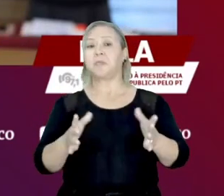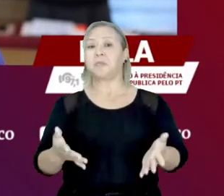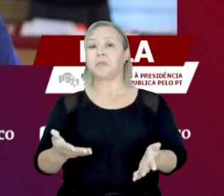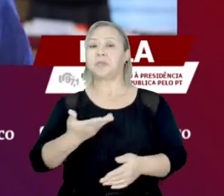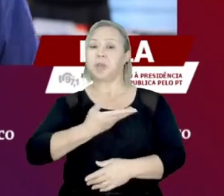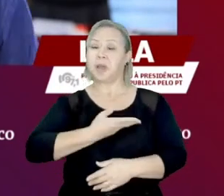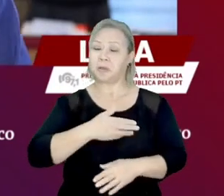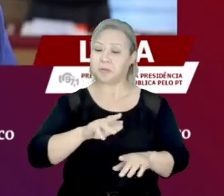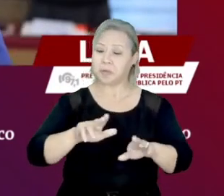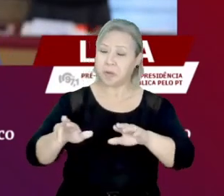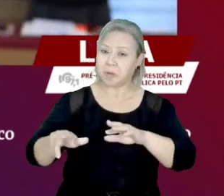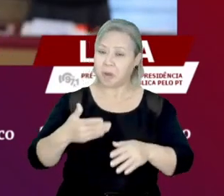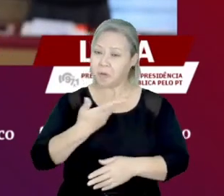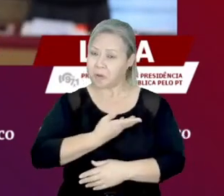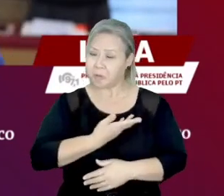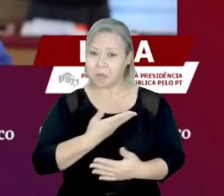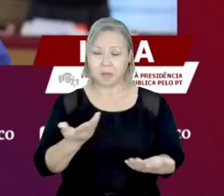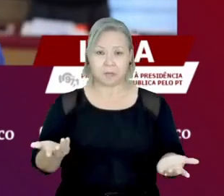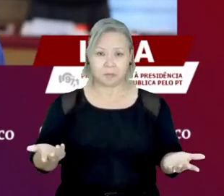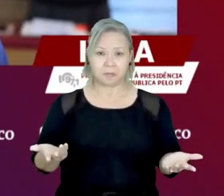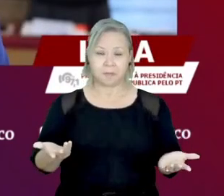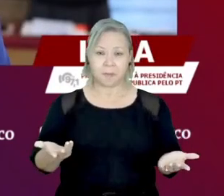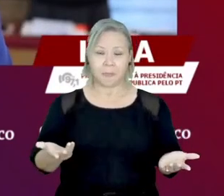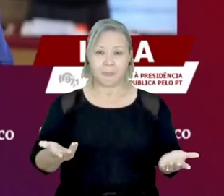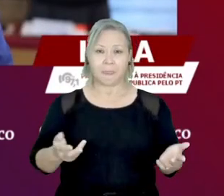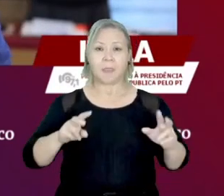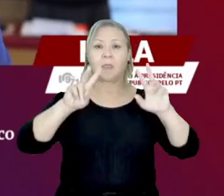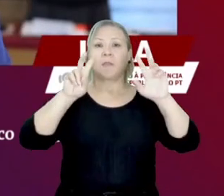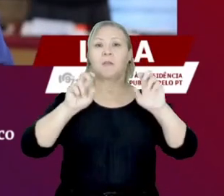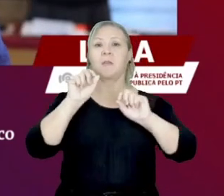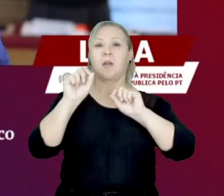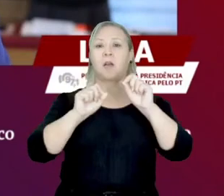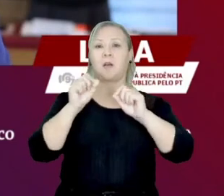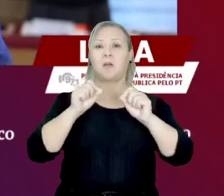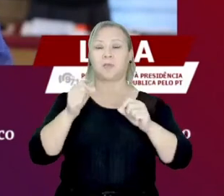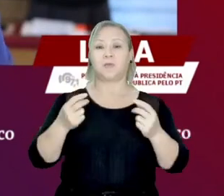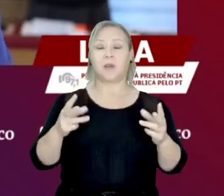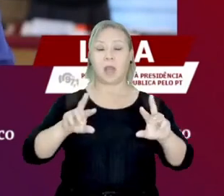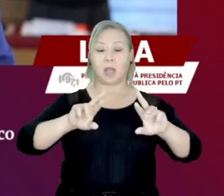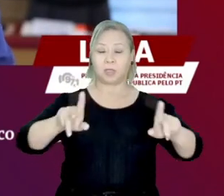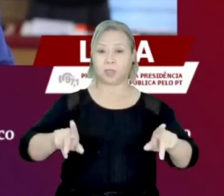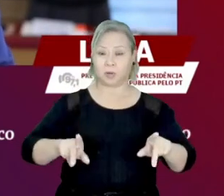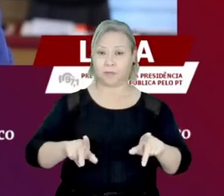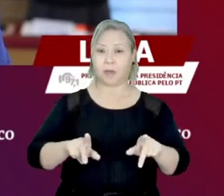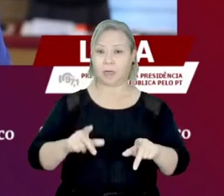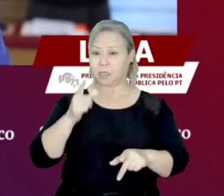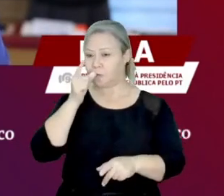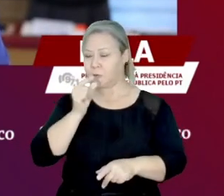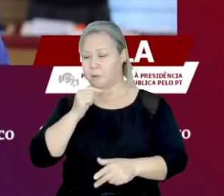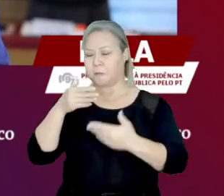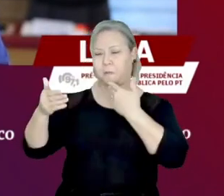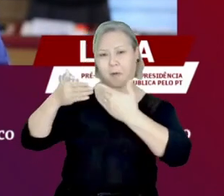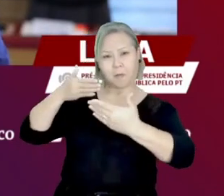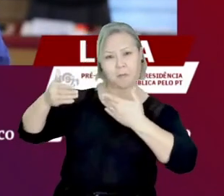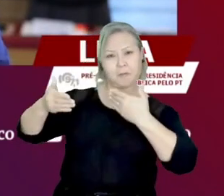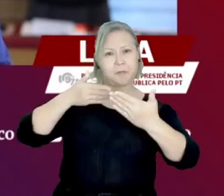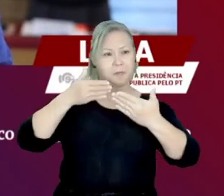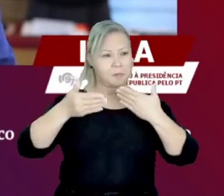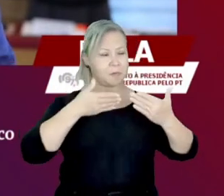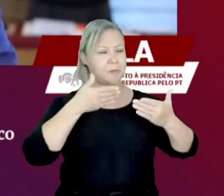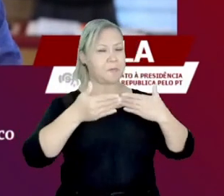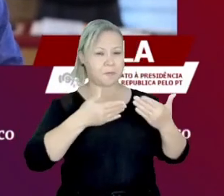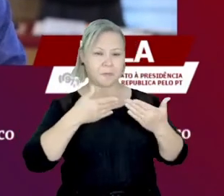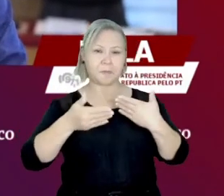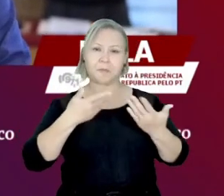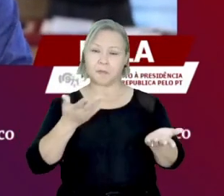conversar. O que nós queremos provar é que é possível fazer política de forma civilizada. De que é possível